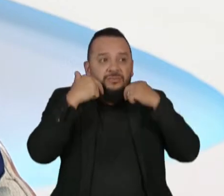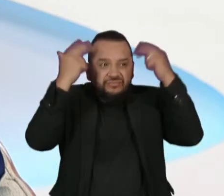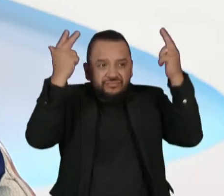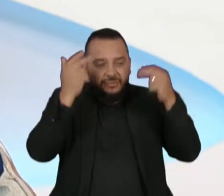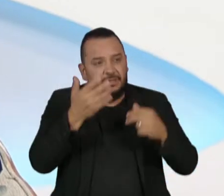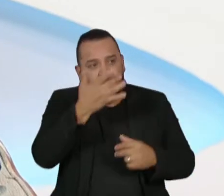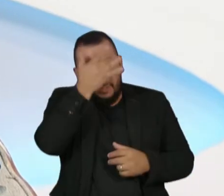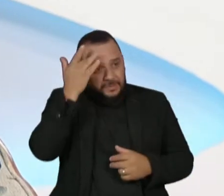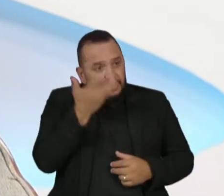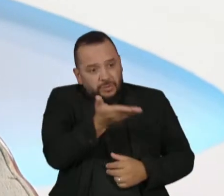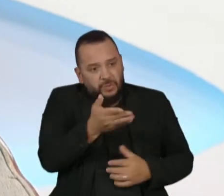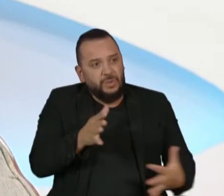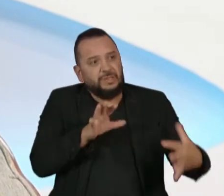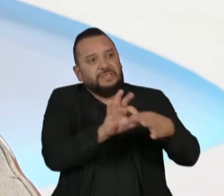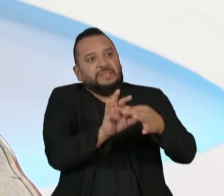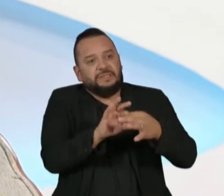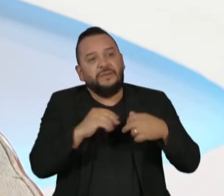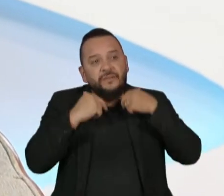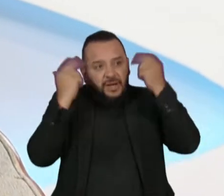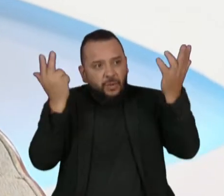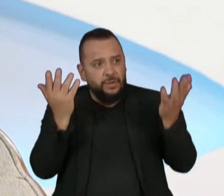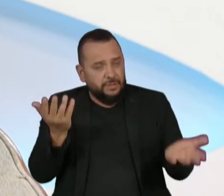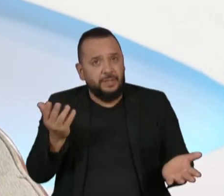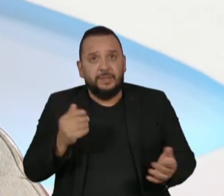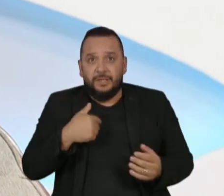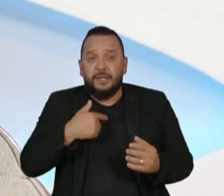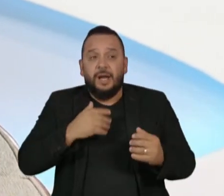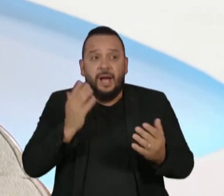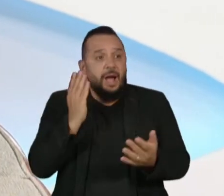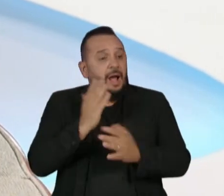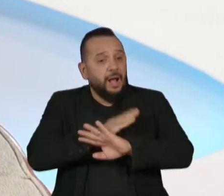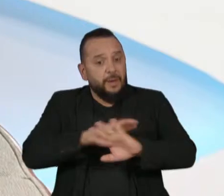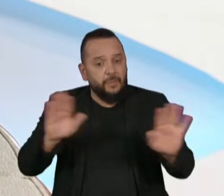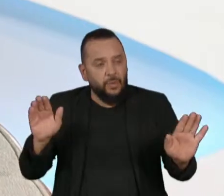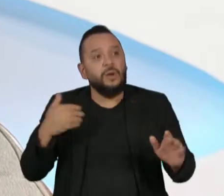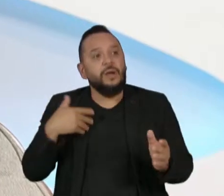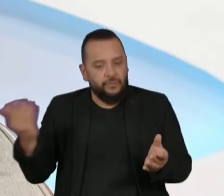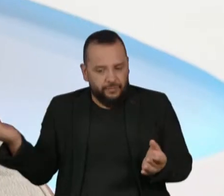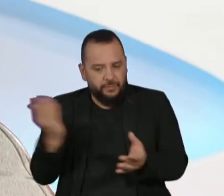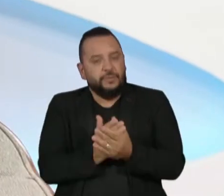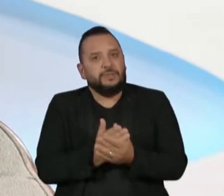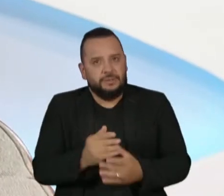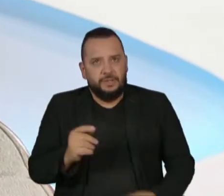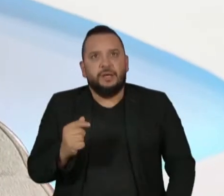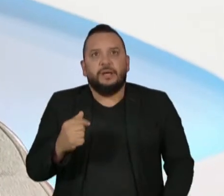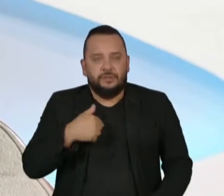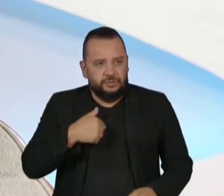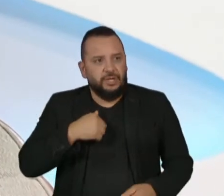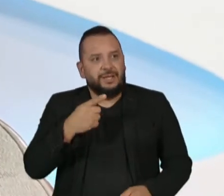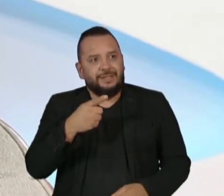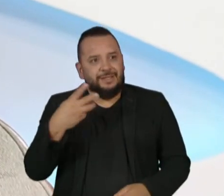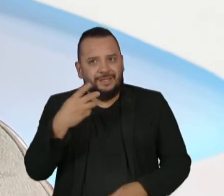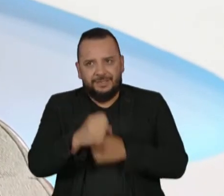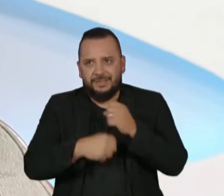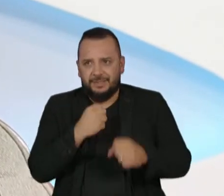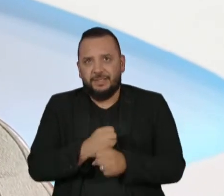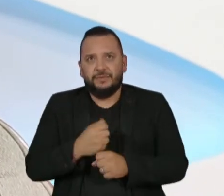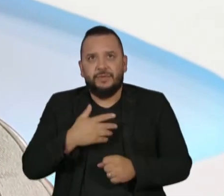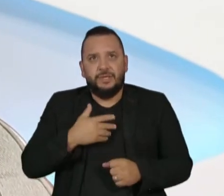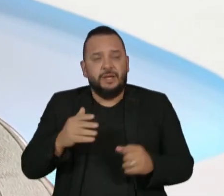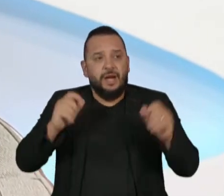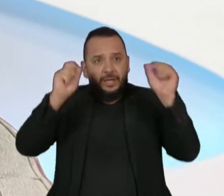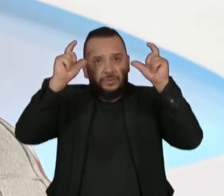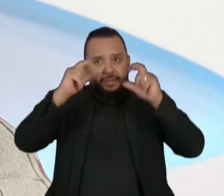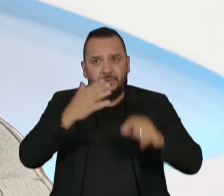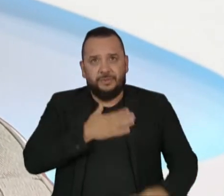gente. Só que na hora que acabou isso, eu fui processado, né? por longos 13 anos, isso foi assustador para